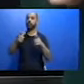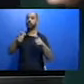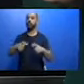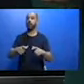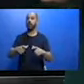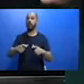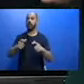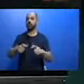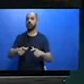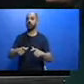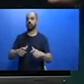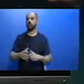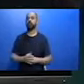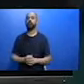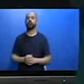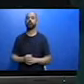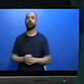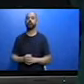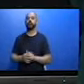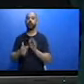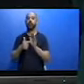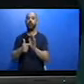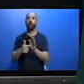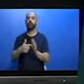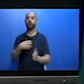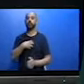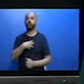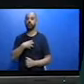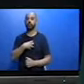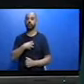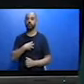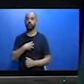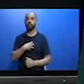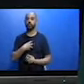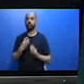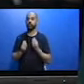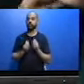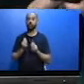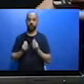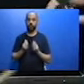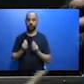onde indica o modo como